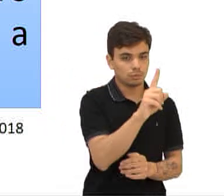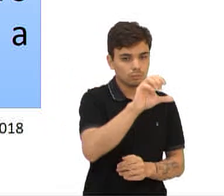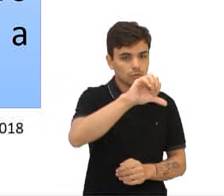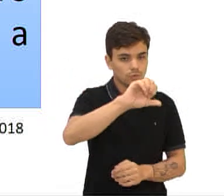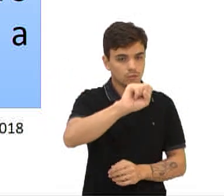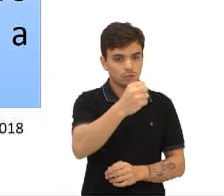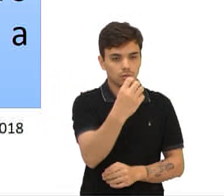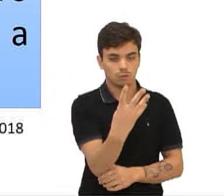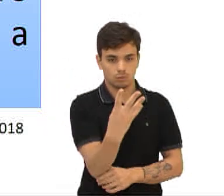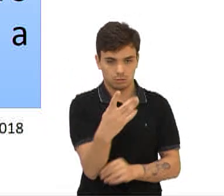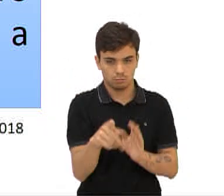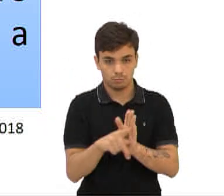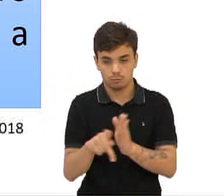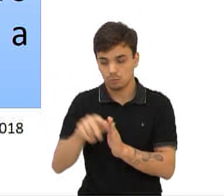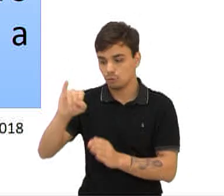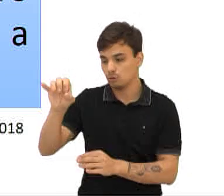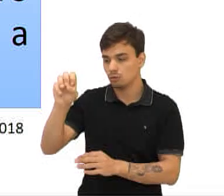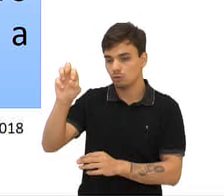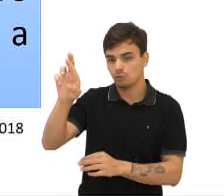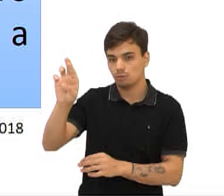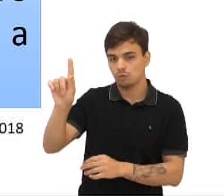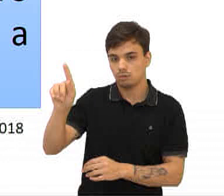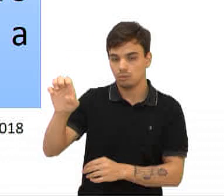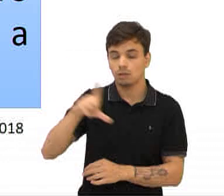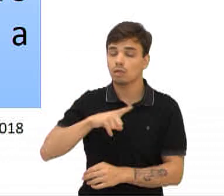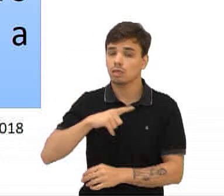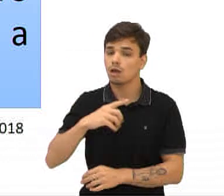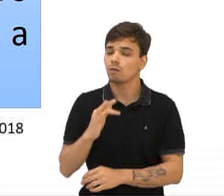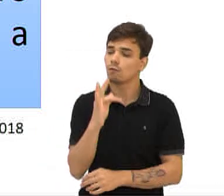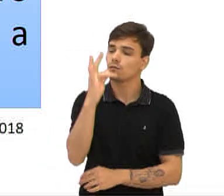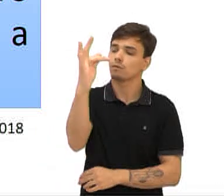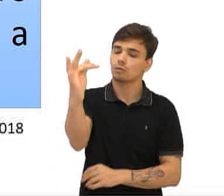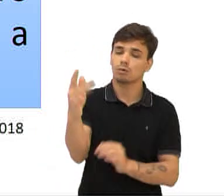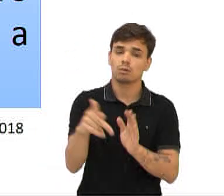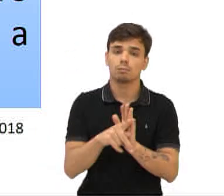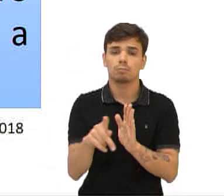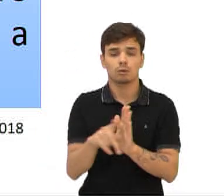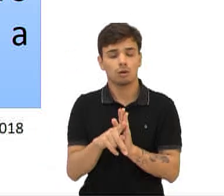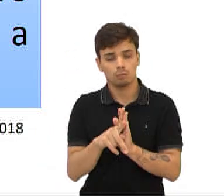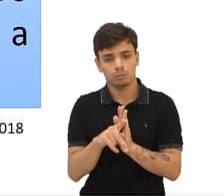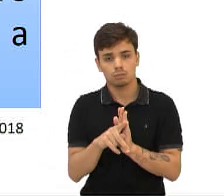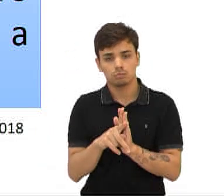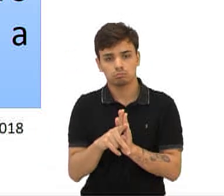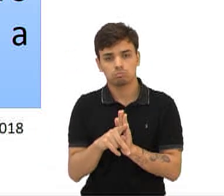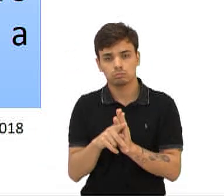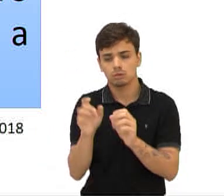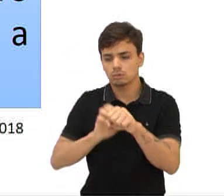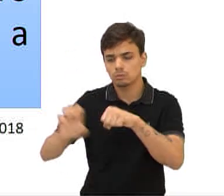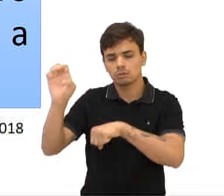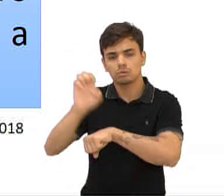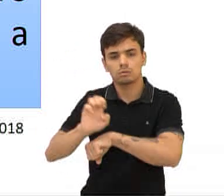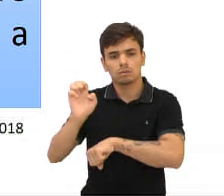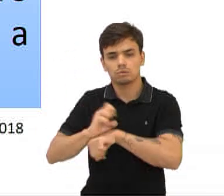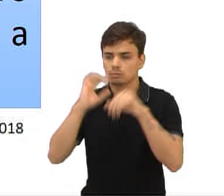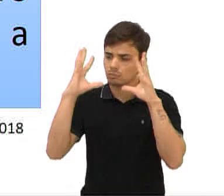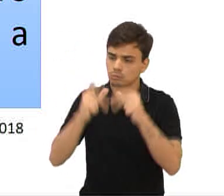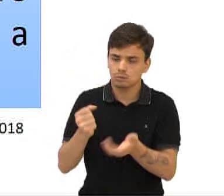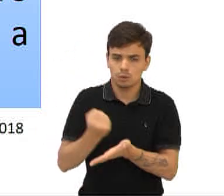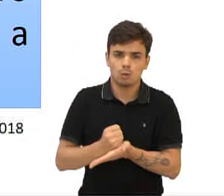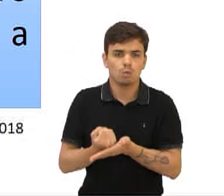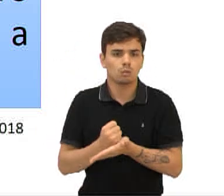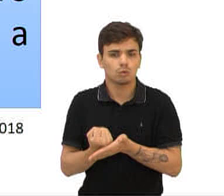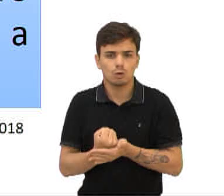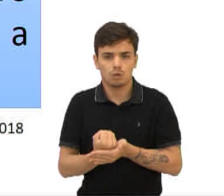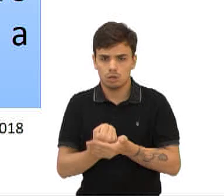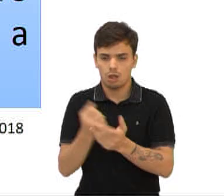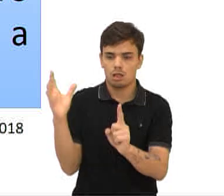de George Orwell, é retratado um futuro distópico em que um Estado totalitário controla e